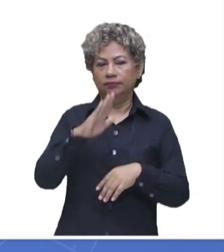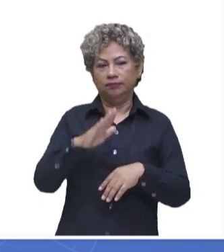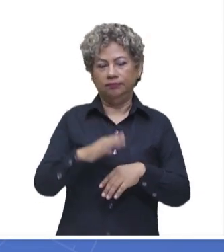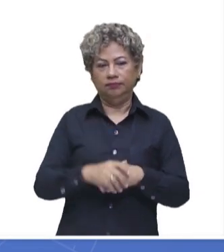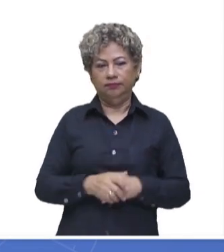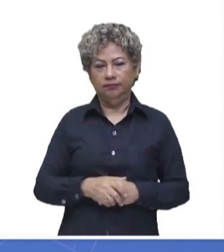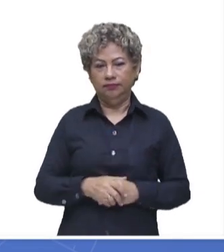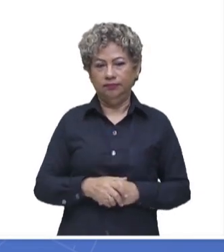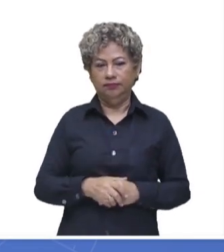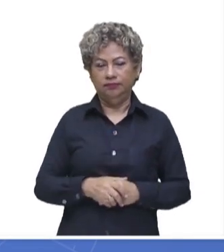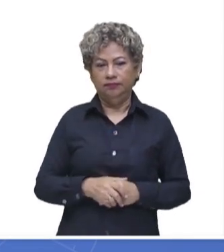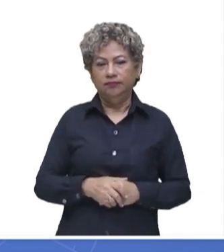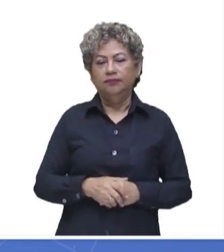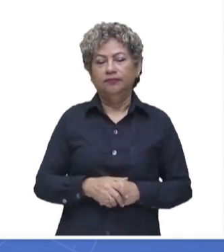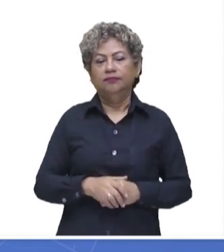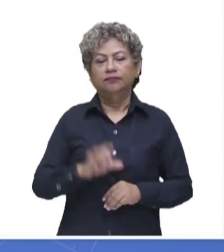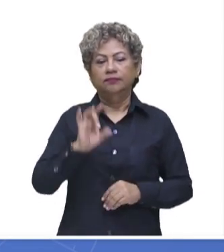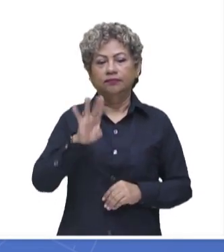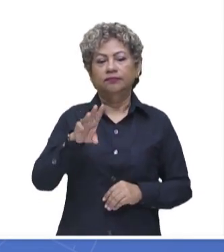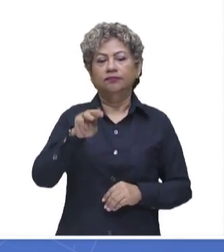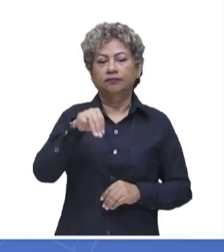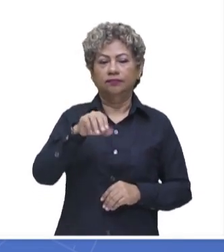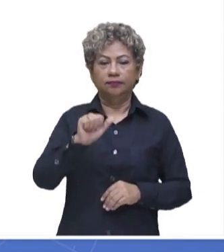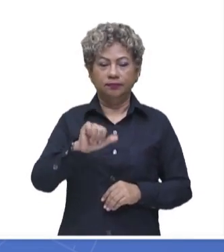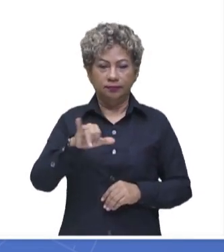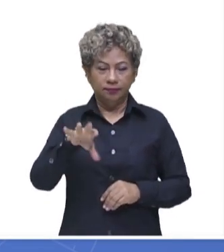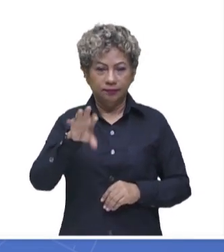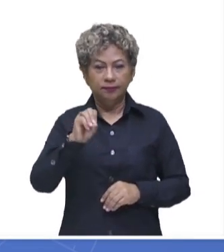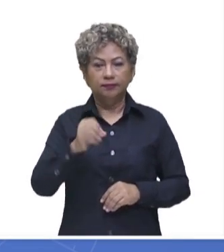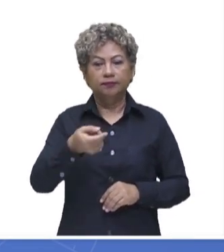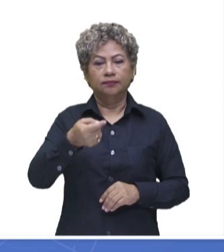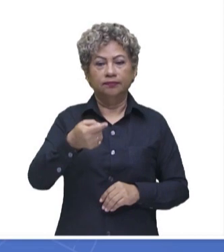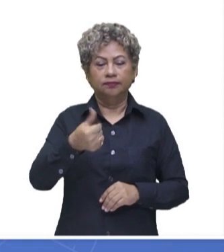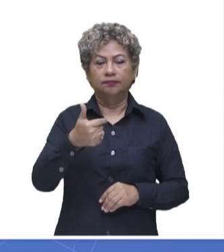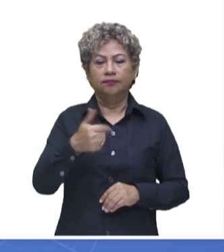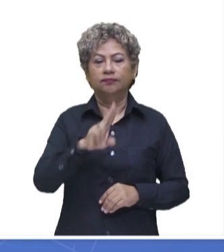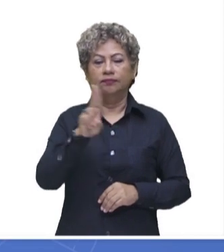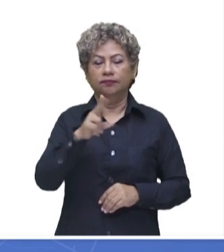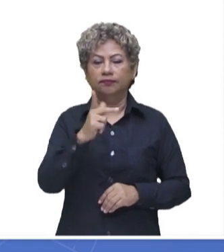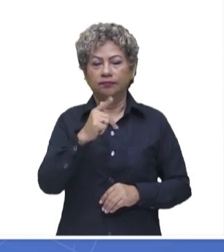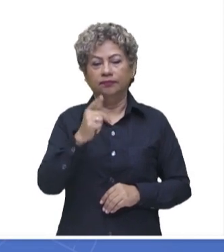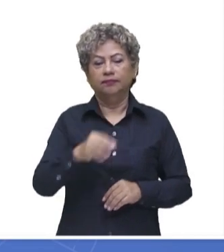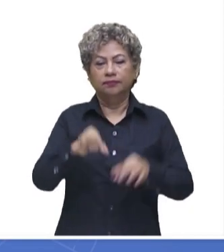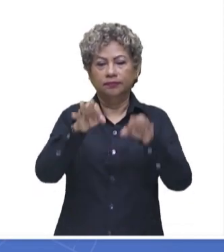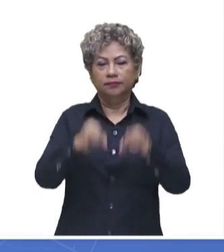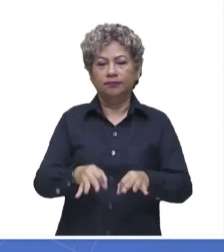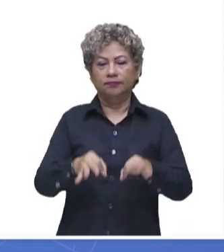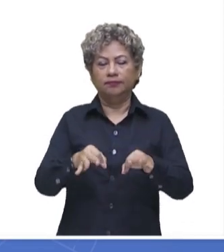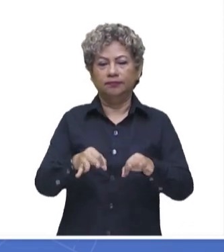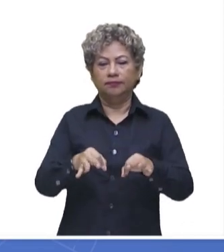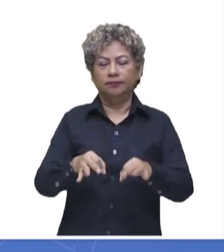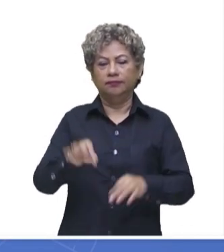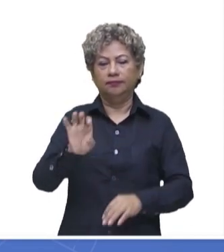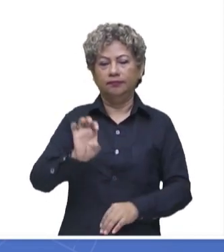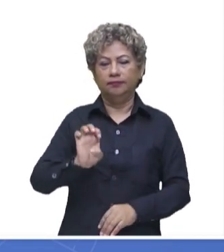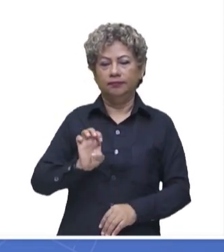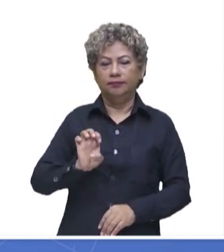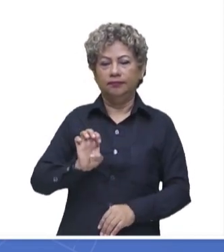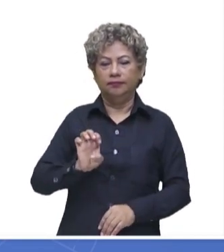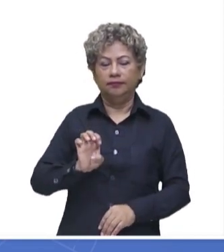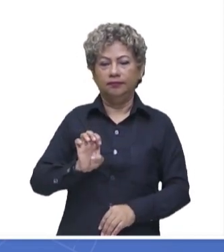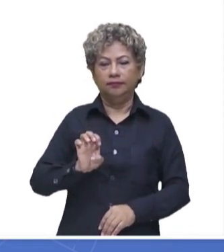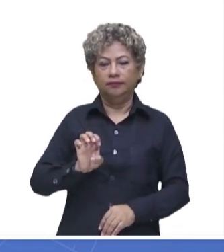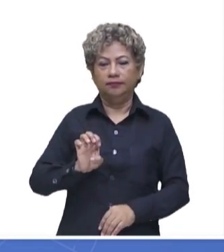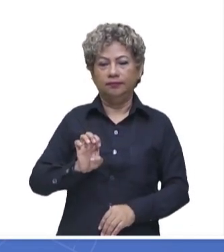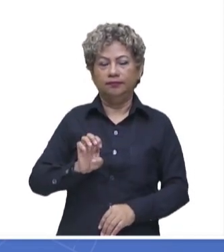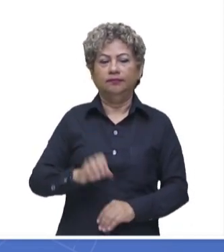tem ninguém mais abaixo do que o mês de maio. Então, a resposta correta vai ser a letra E,